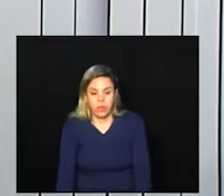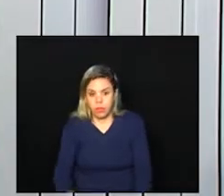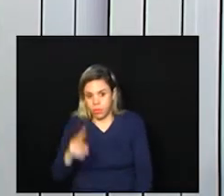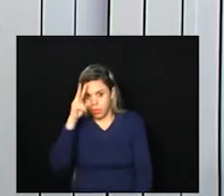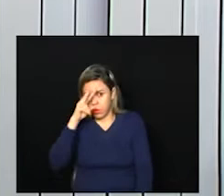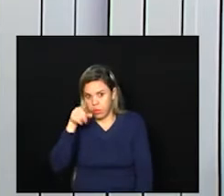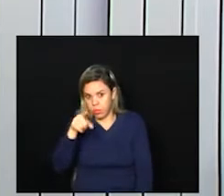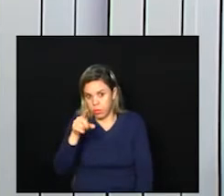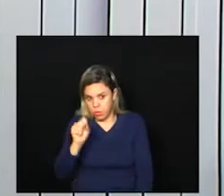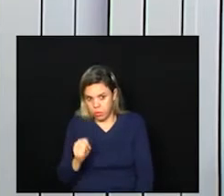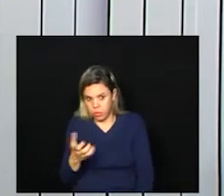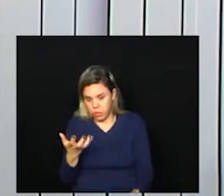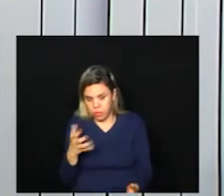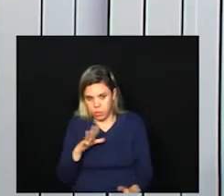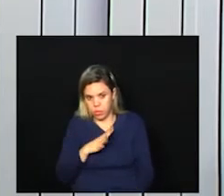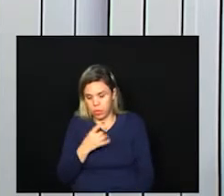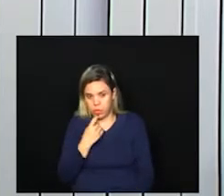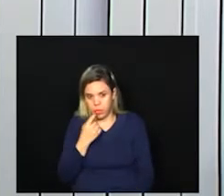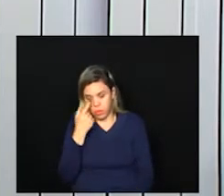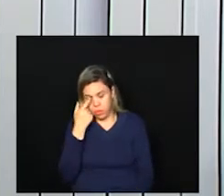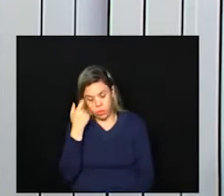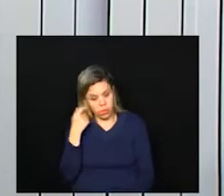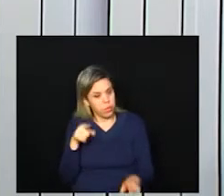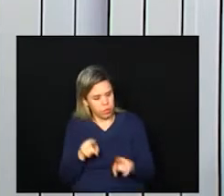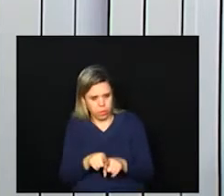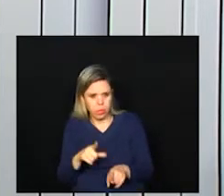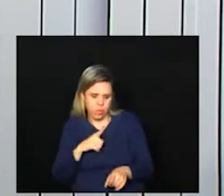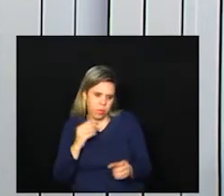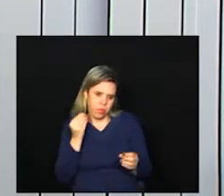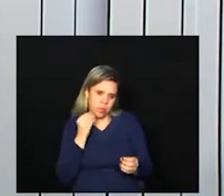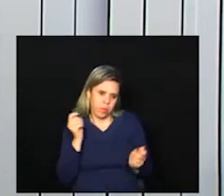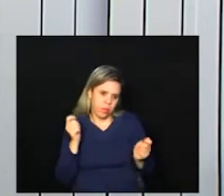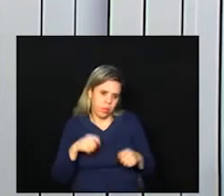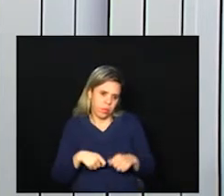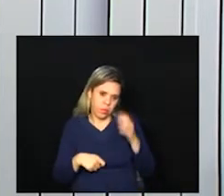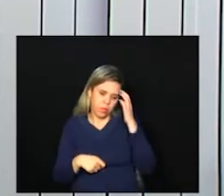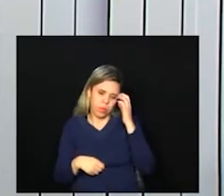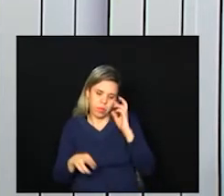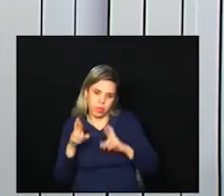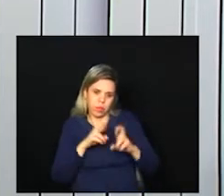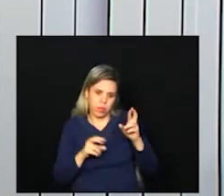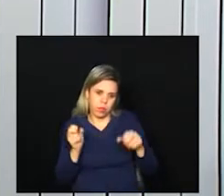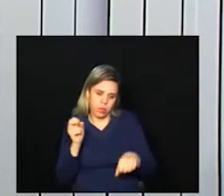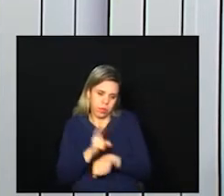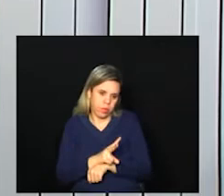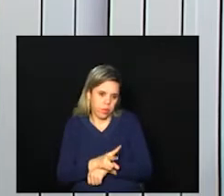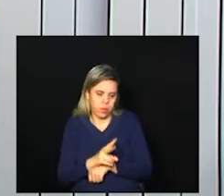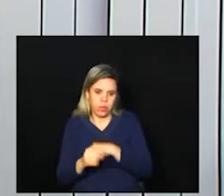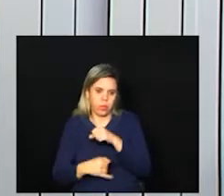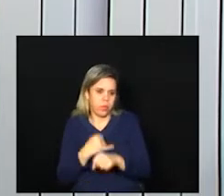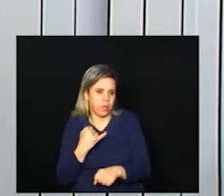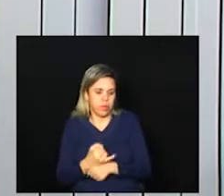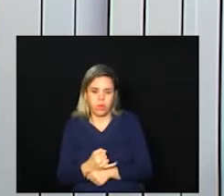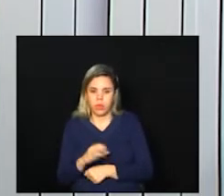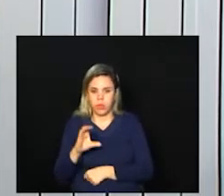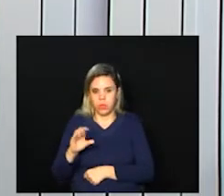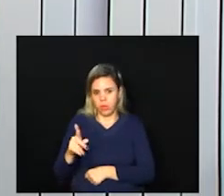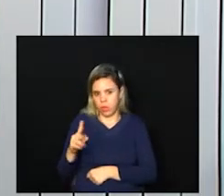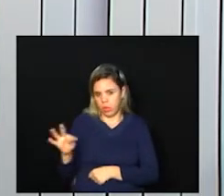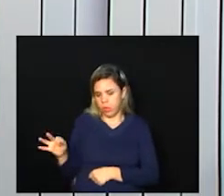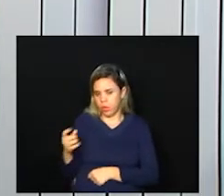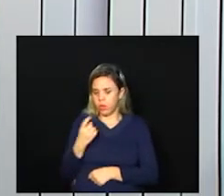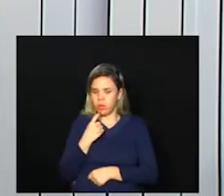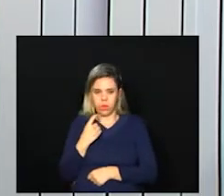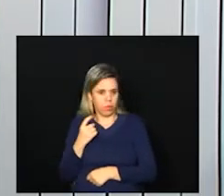Lembrando que você que é da cidade de Campinas tem a possibilidade de conferir as vagas através do site